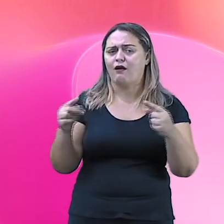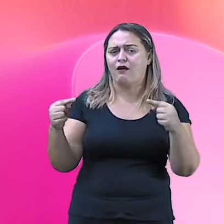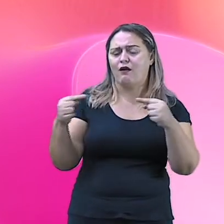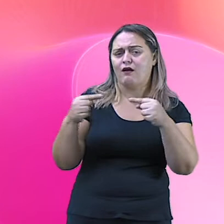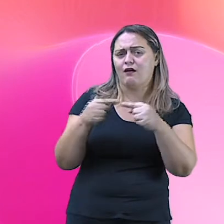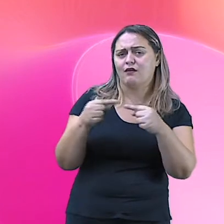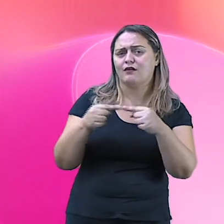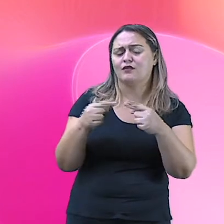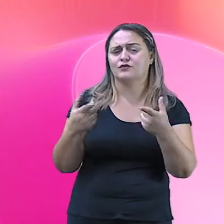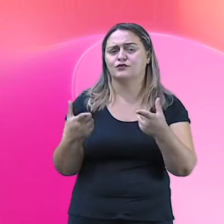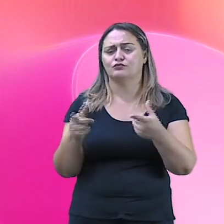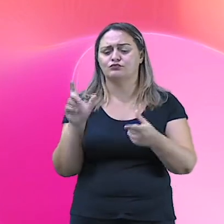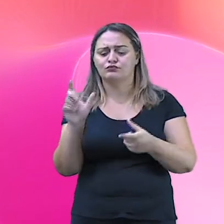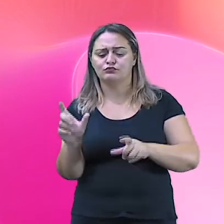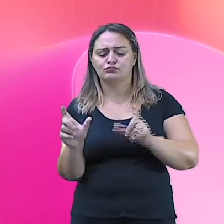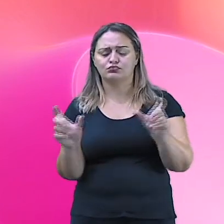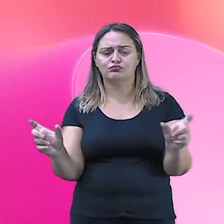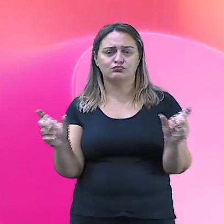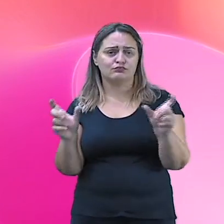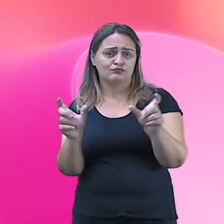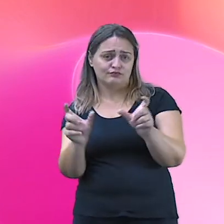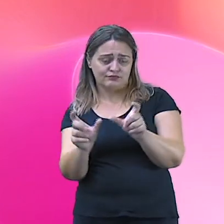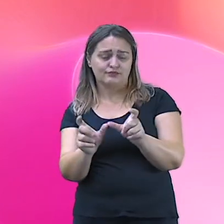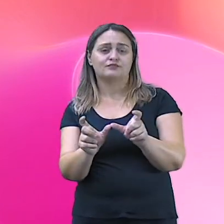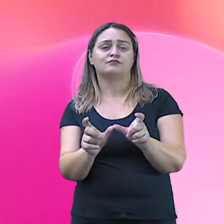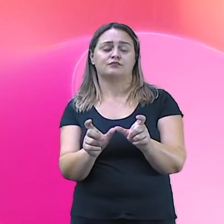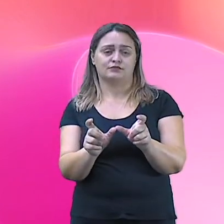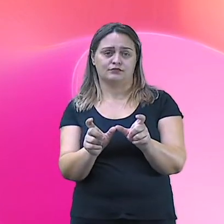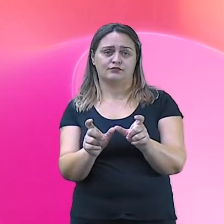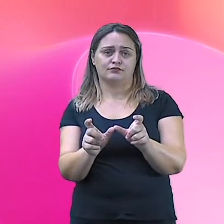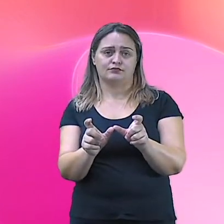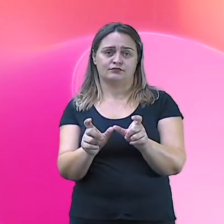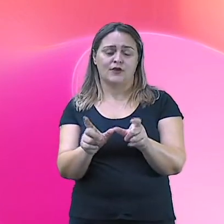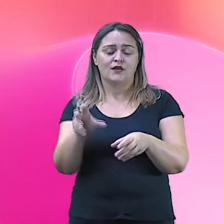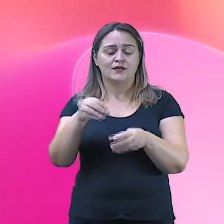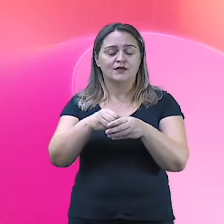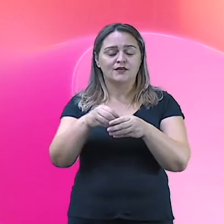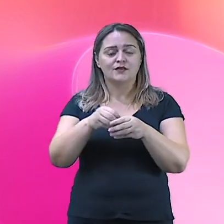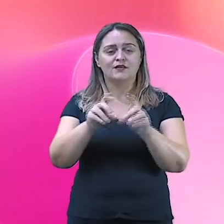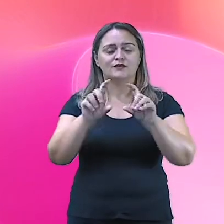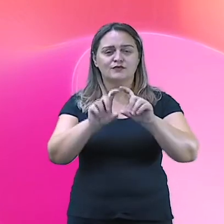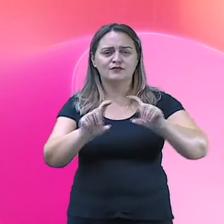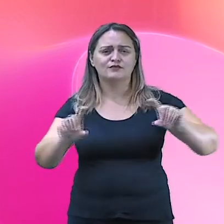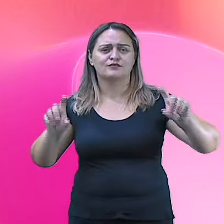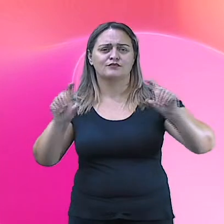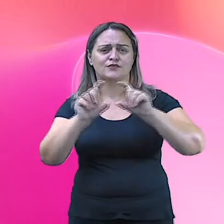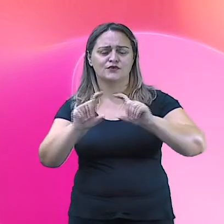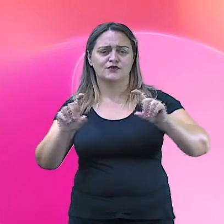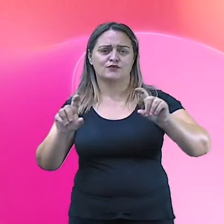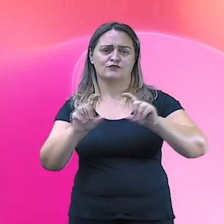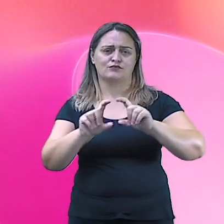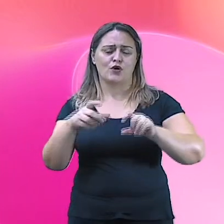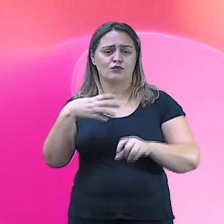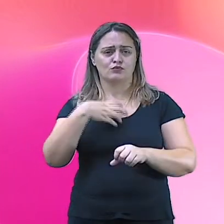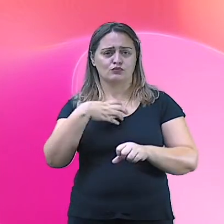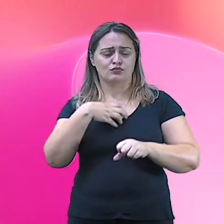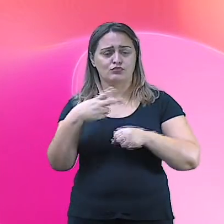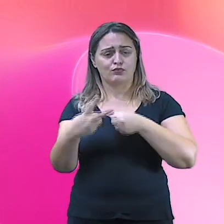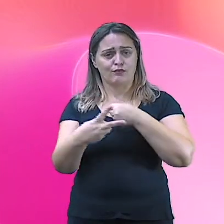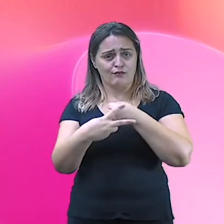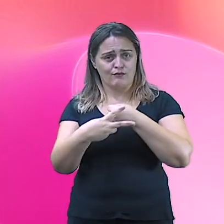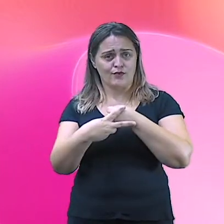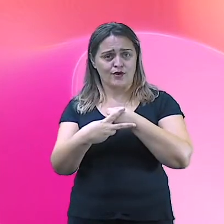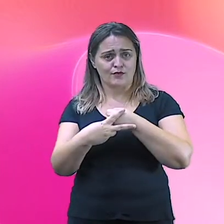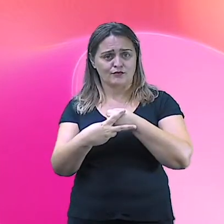Complemento verbal são termos integrantes que compõem a oração, integrando um sentido ao verbo. Falaremos também de